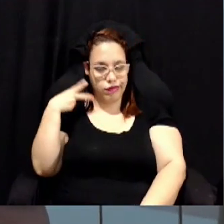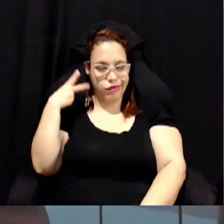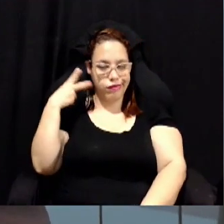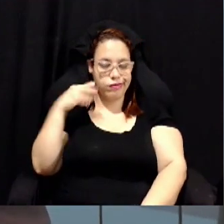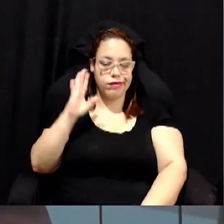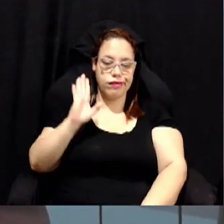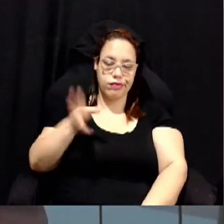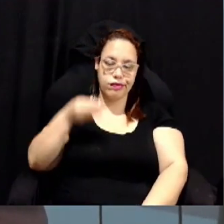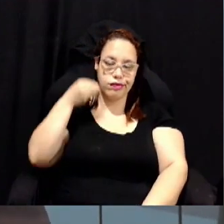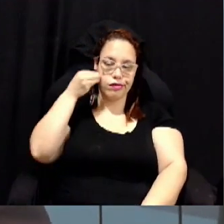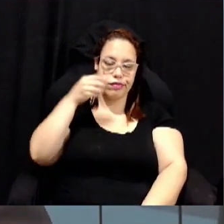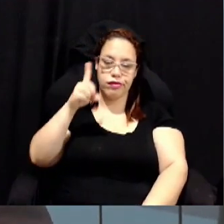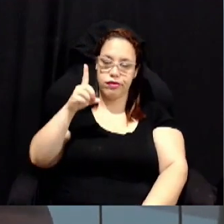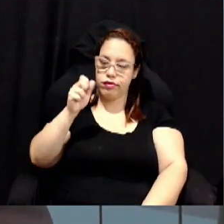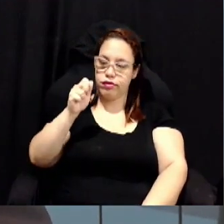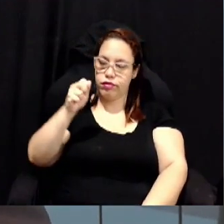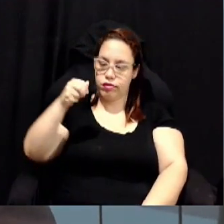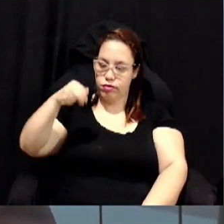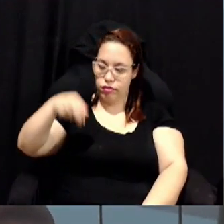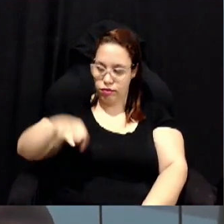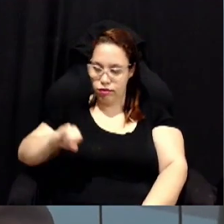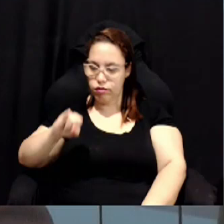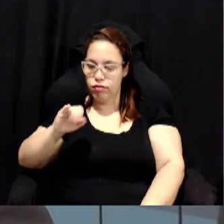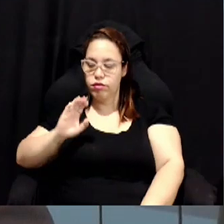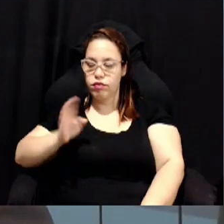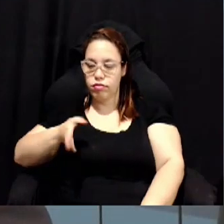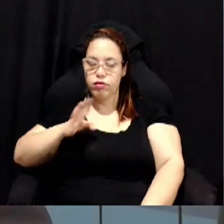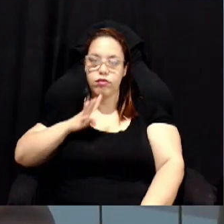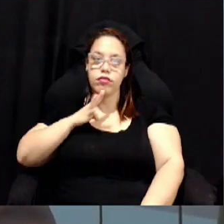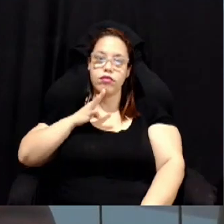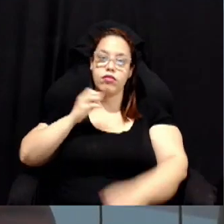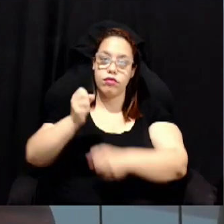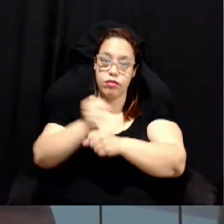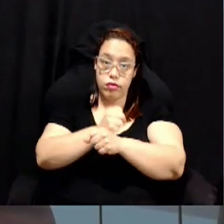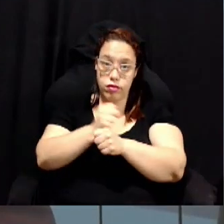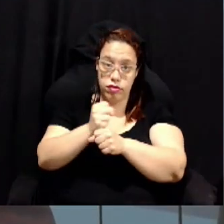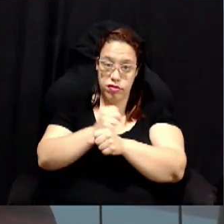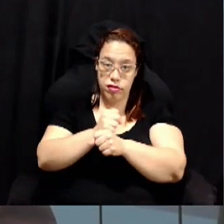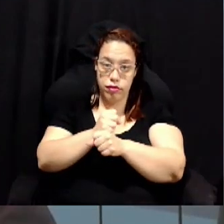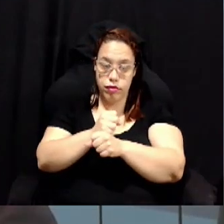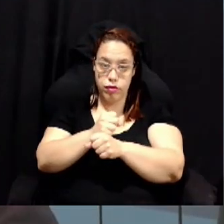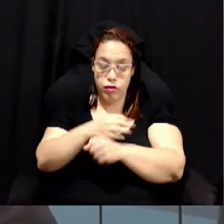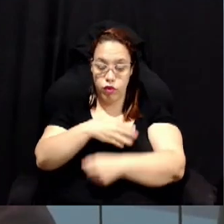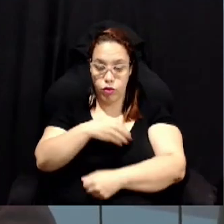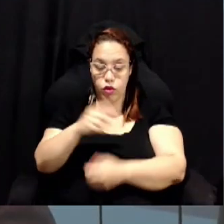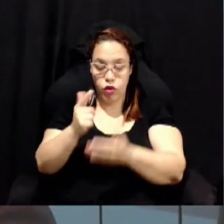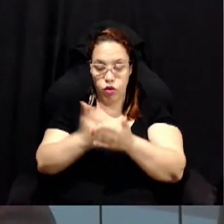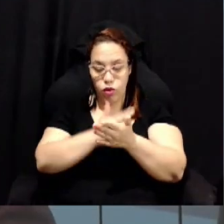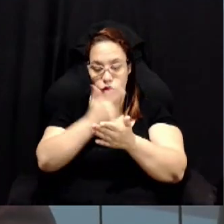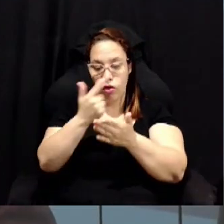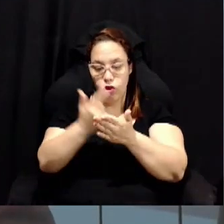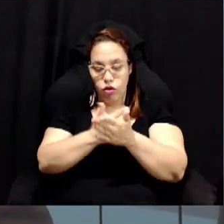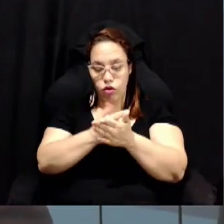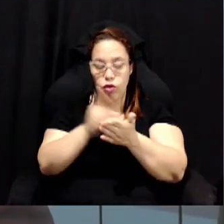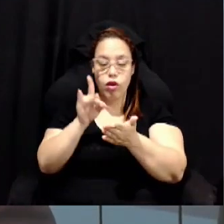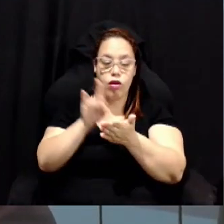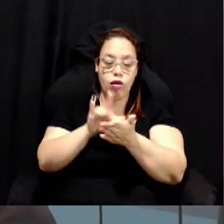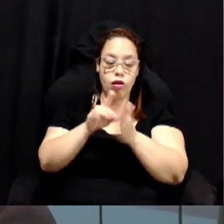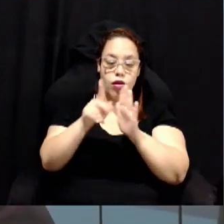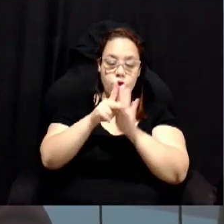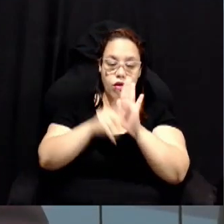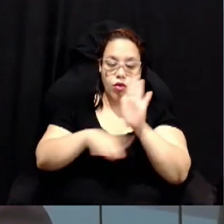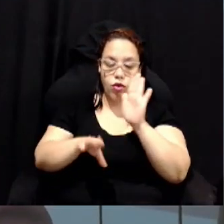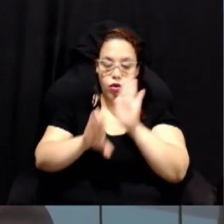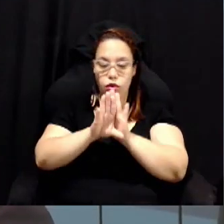também, que eu tive a oportunidade de conhecer já ao longo dos anos, o livro dela, tudo. Na verdade, esse projeto ele surge em